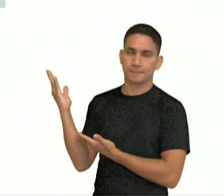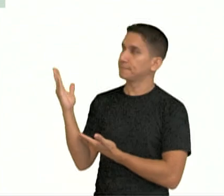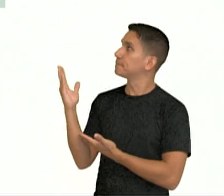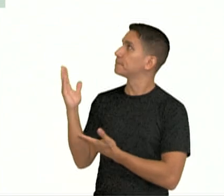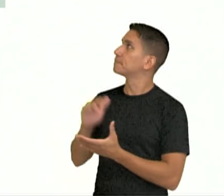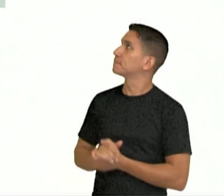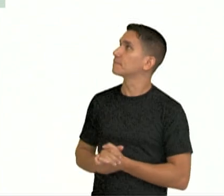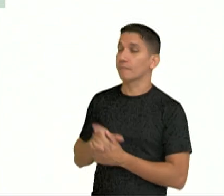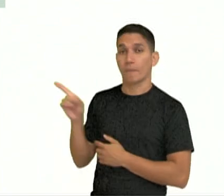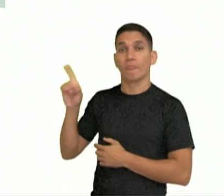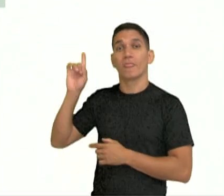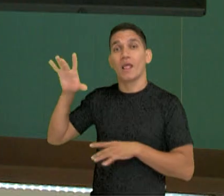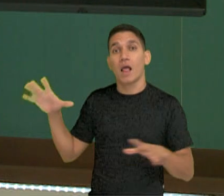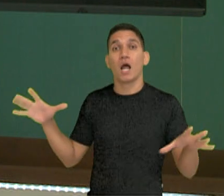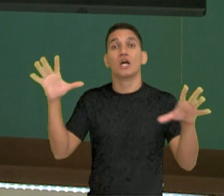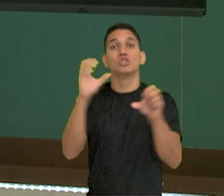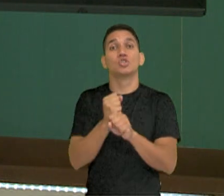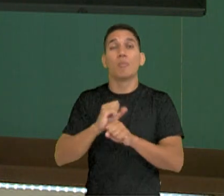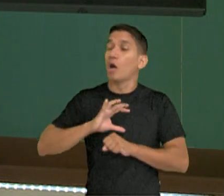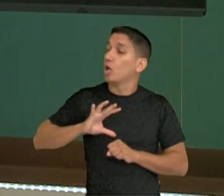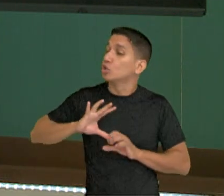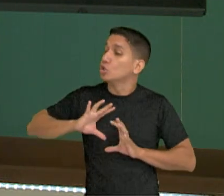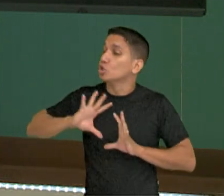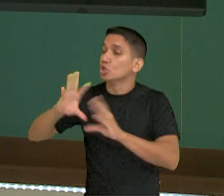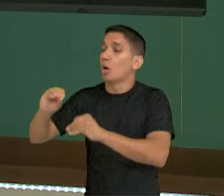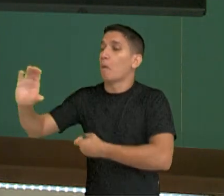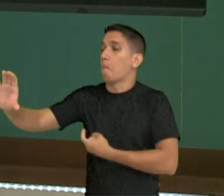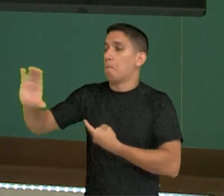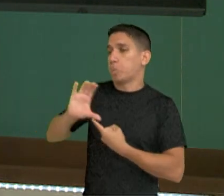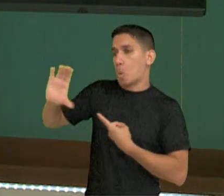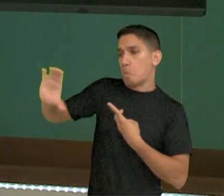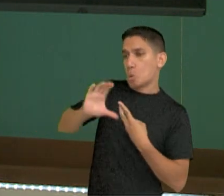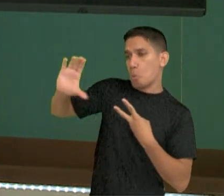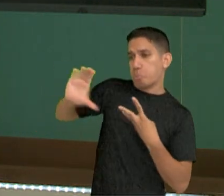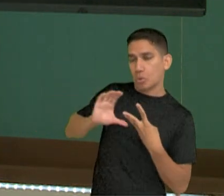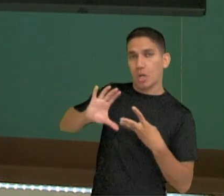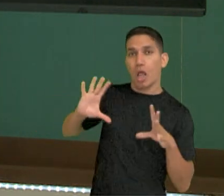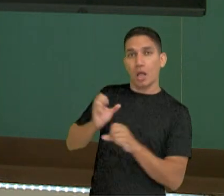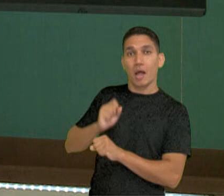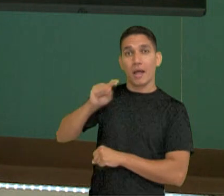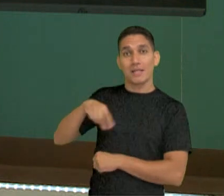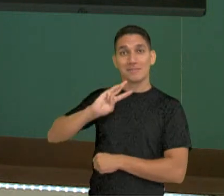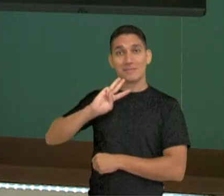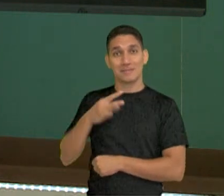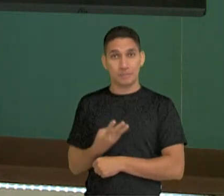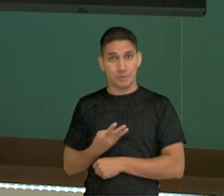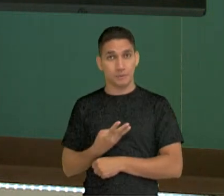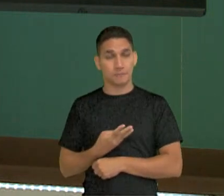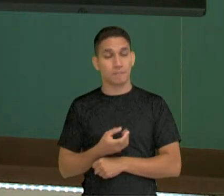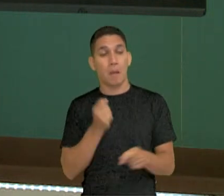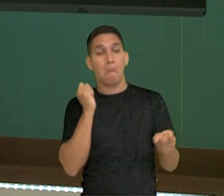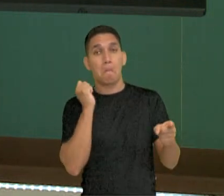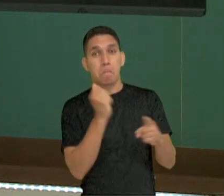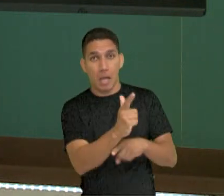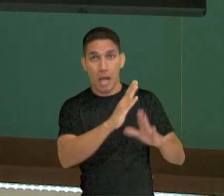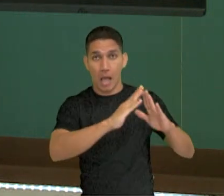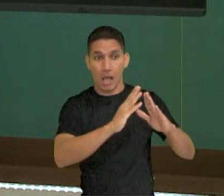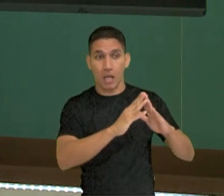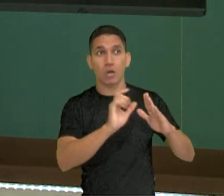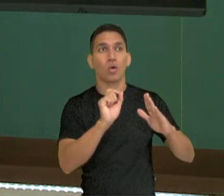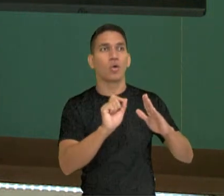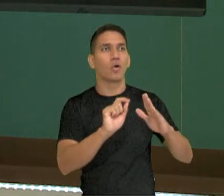ó, a soma de todas as rendas da família, R$ 3.000. O gasto de habitação, R$ 960, e quem que